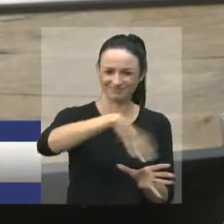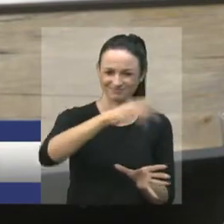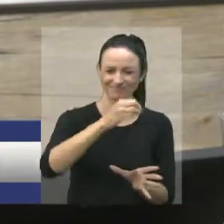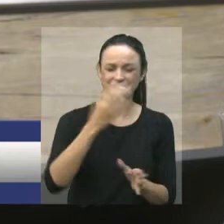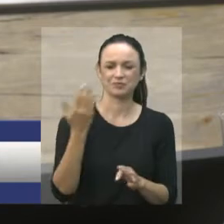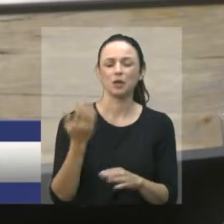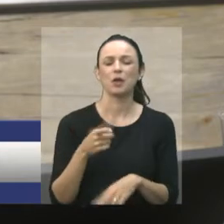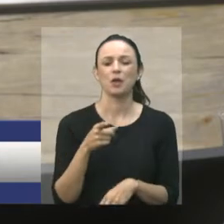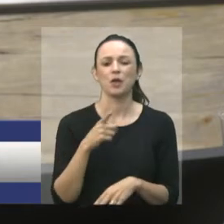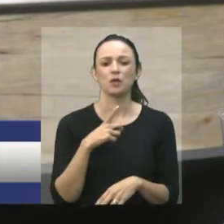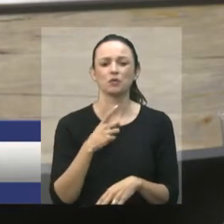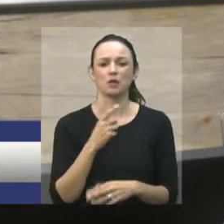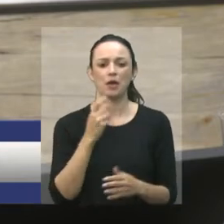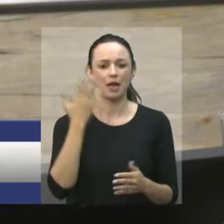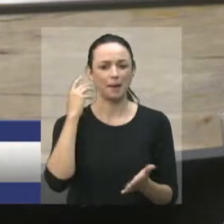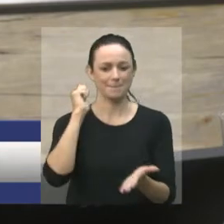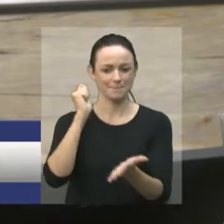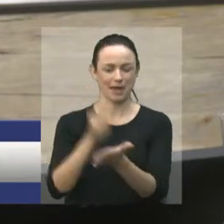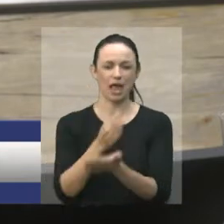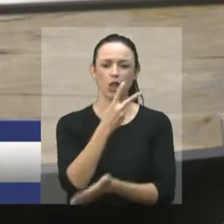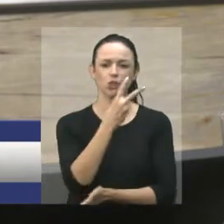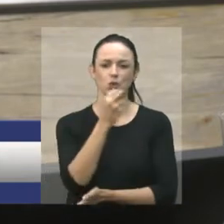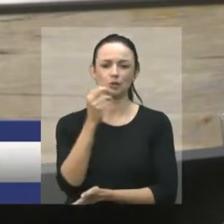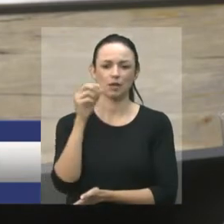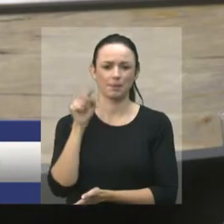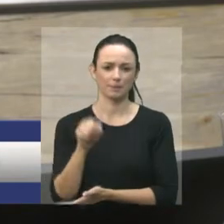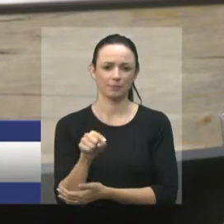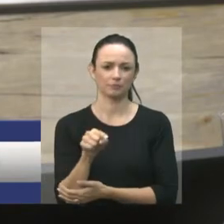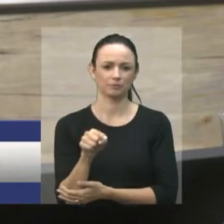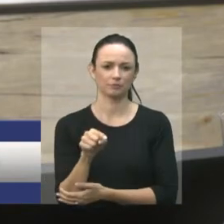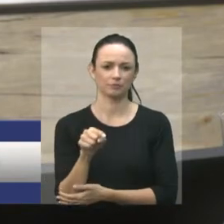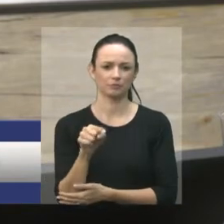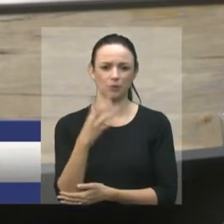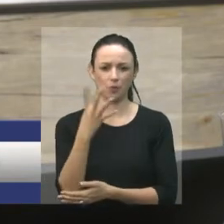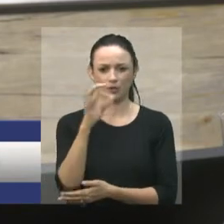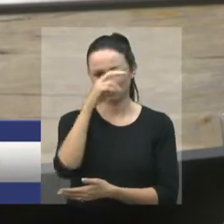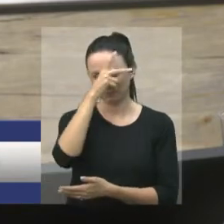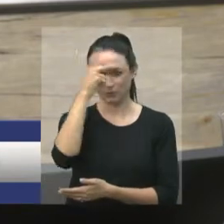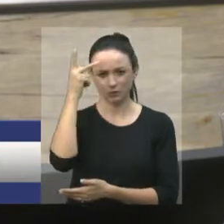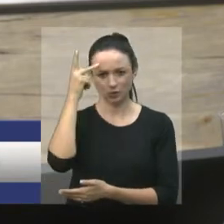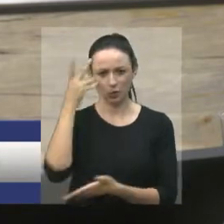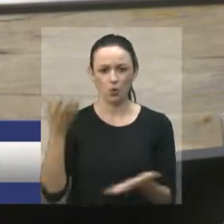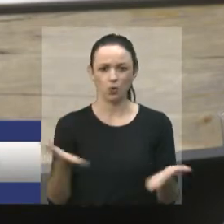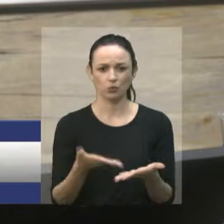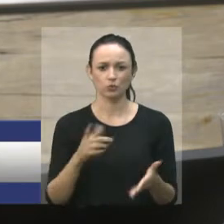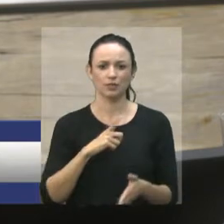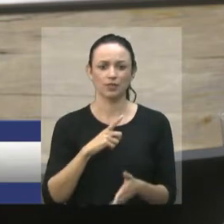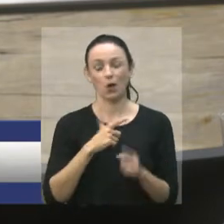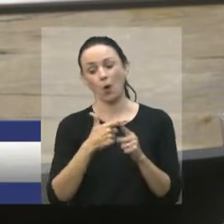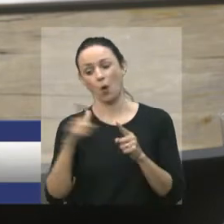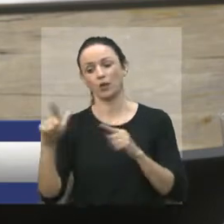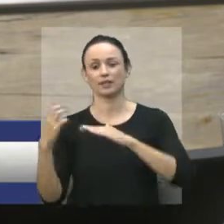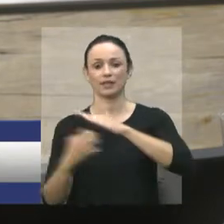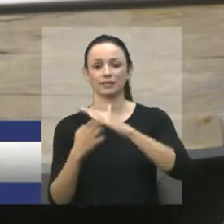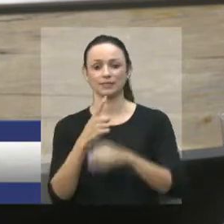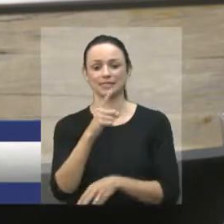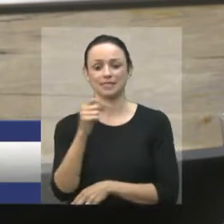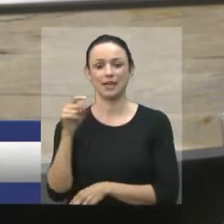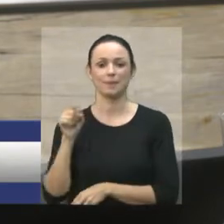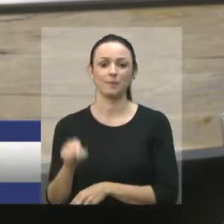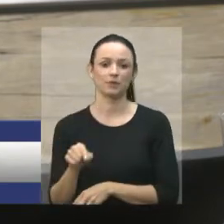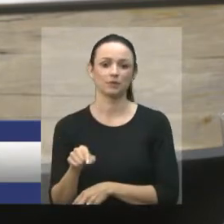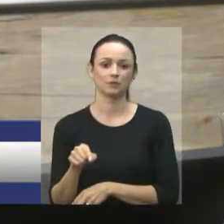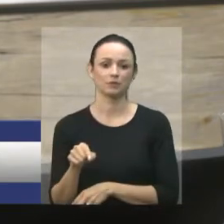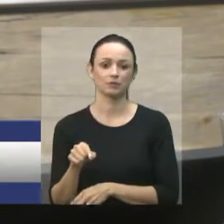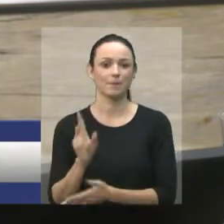número exato aqui, que cobrava 200 mil para colocar 40 pessoas trabalhando, e se hoje tem uma outra que cobra 100 para